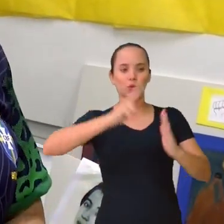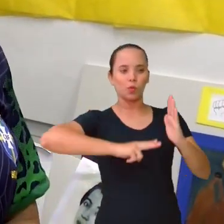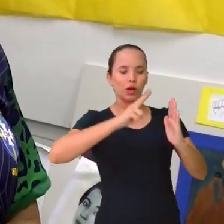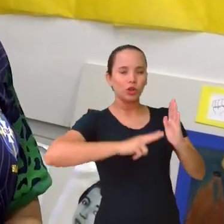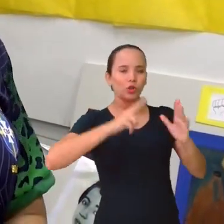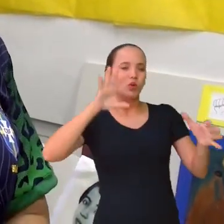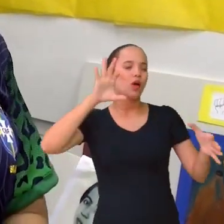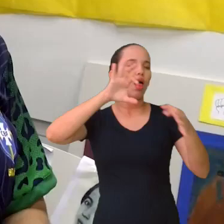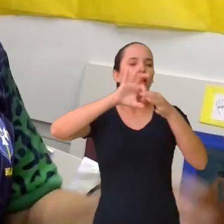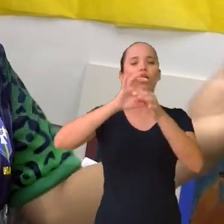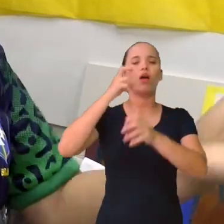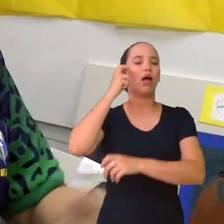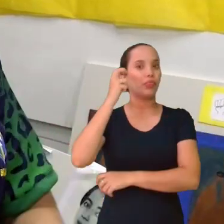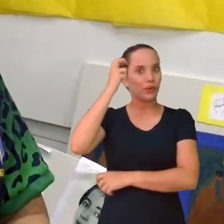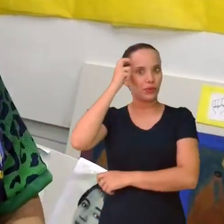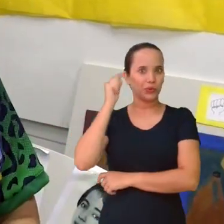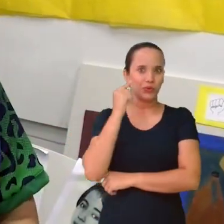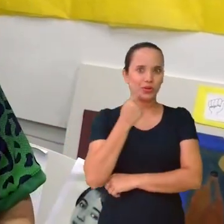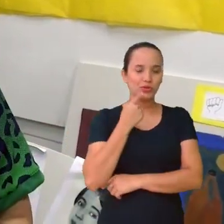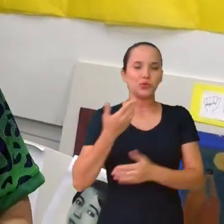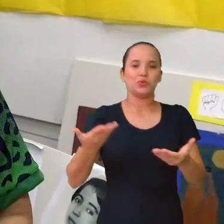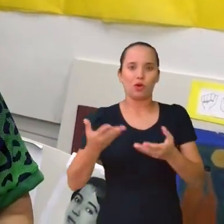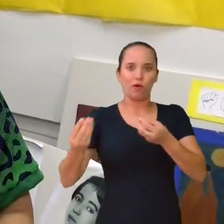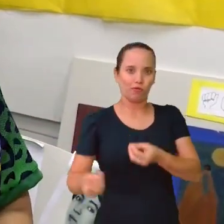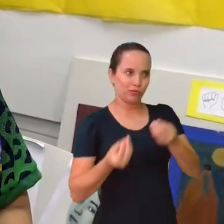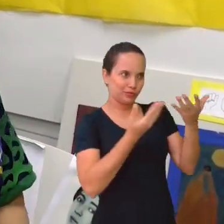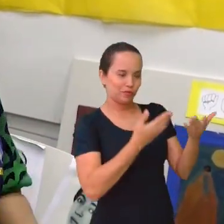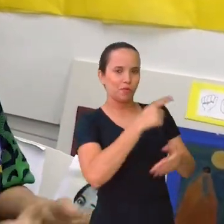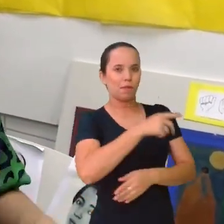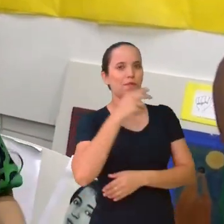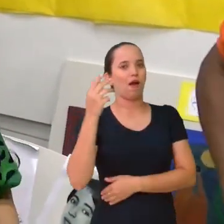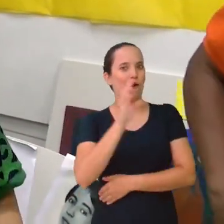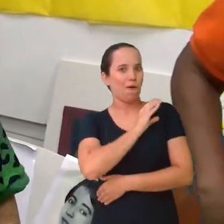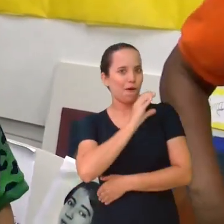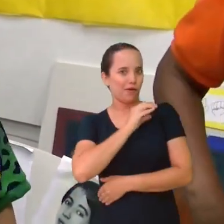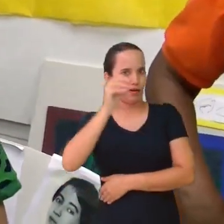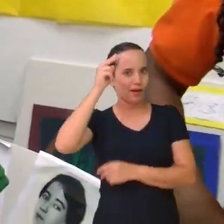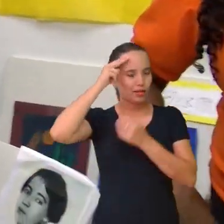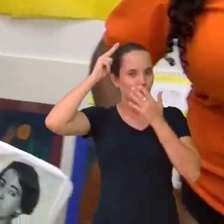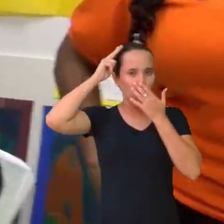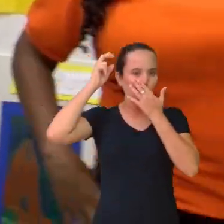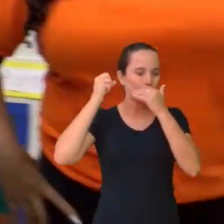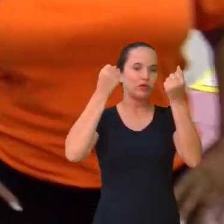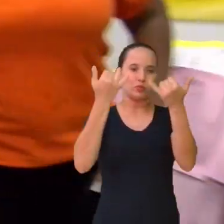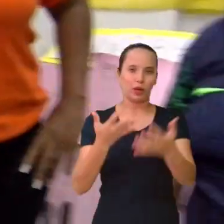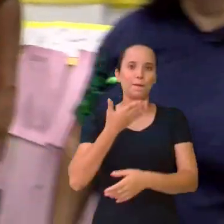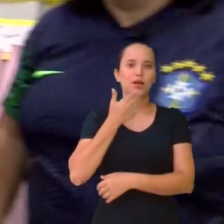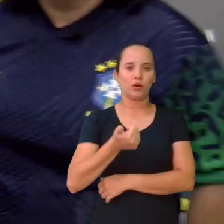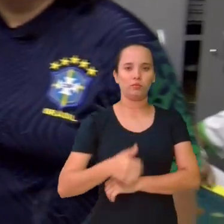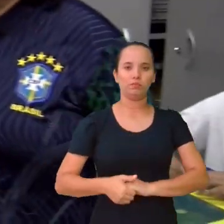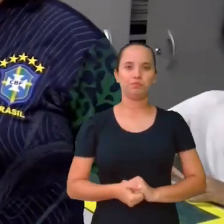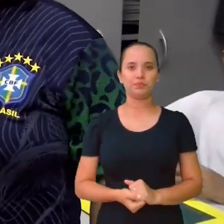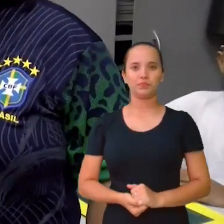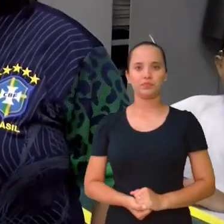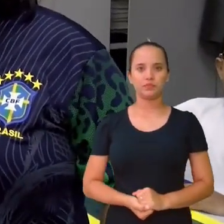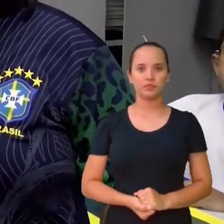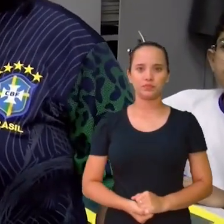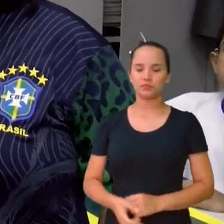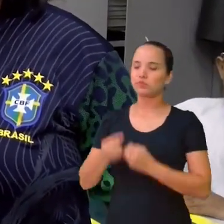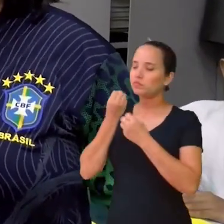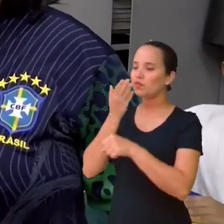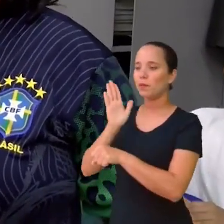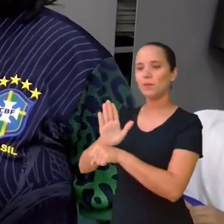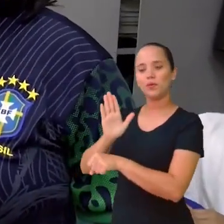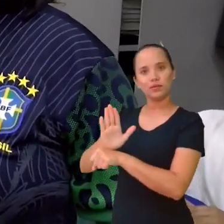surda. Eu vou passar a fala para minha colega Nilda, que ela vai poder detalhar melhor o trabalho. Boa